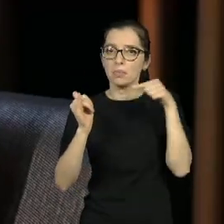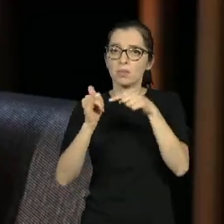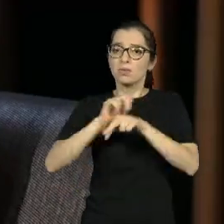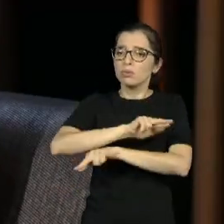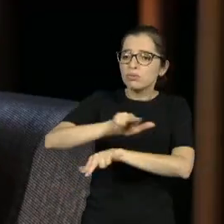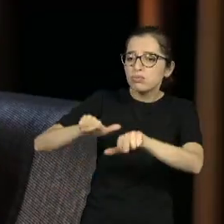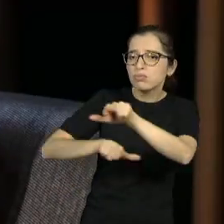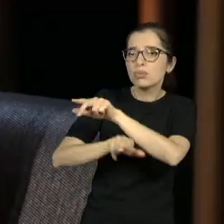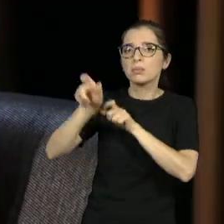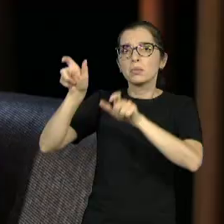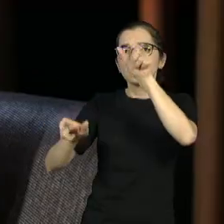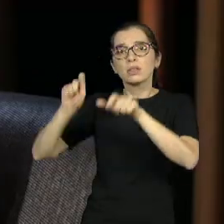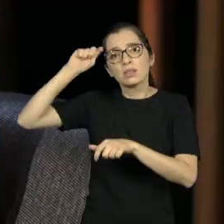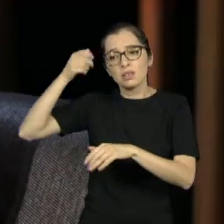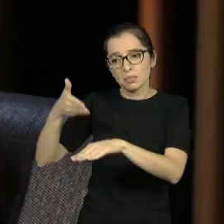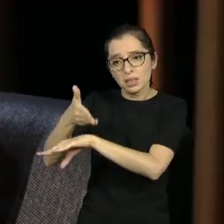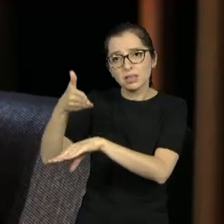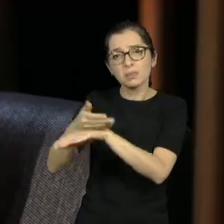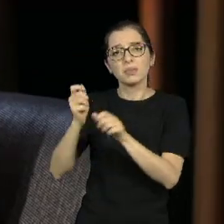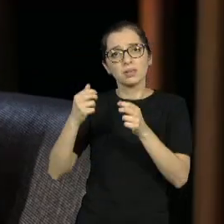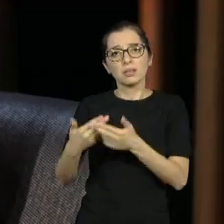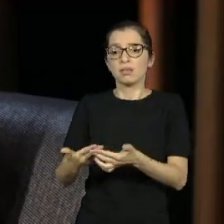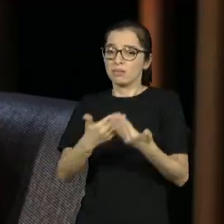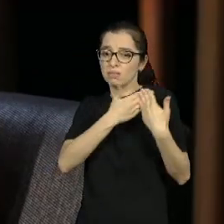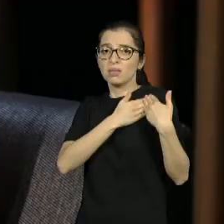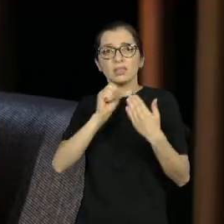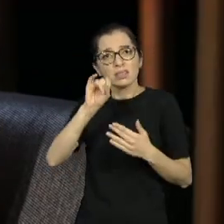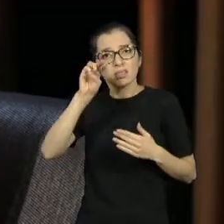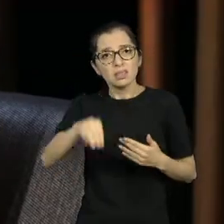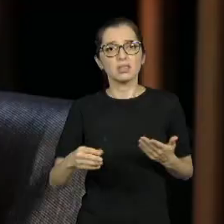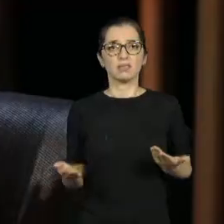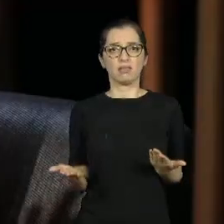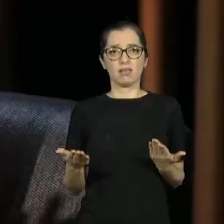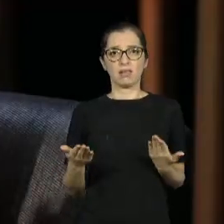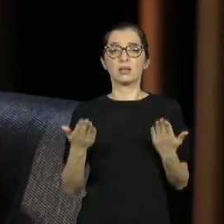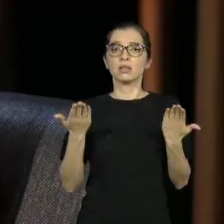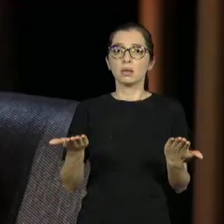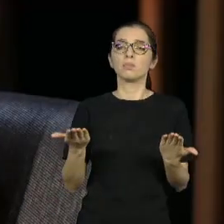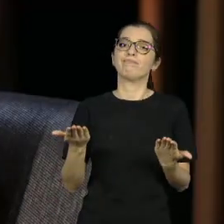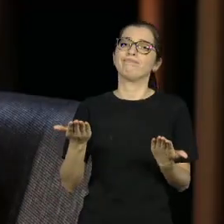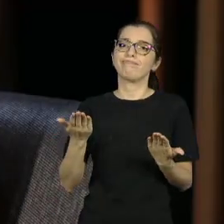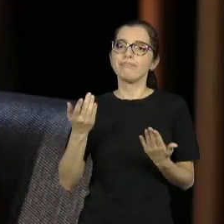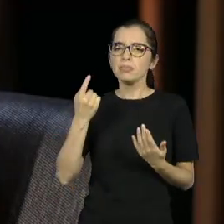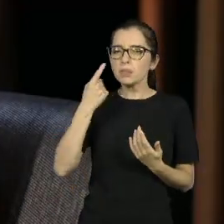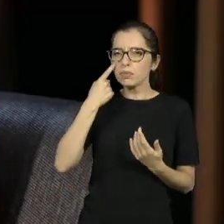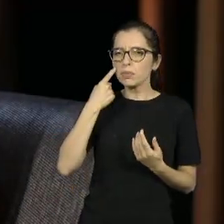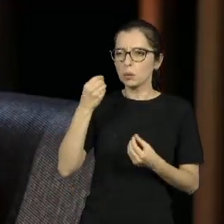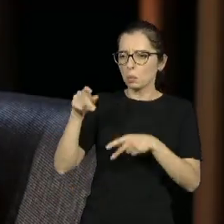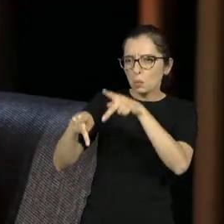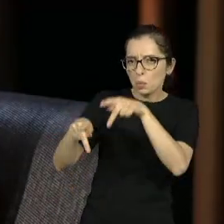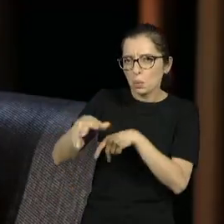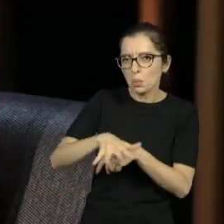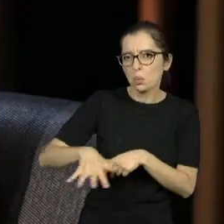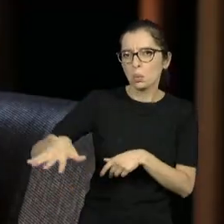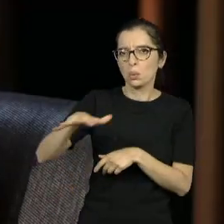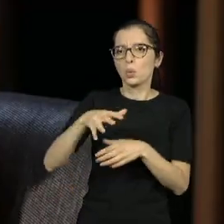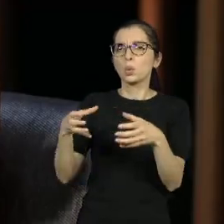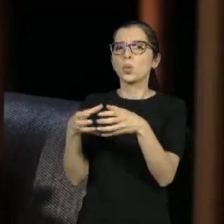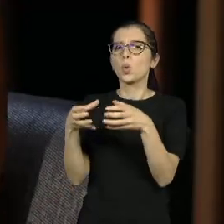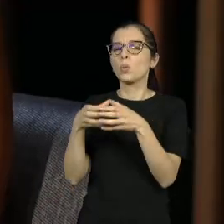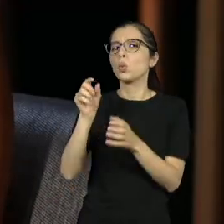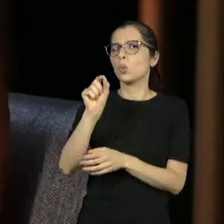né esse é um papel nosso o nosso também é incluir a população a população